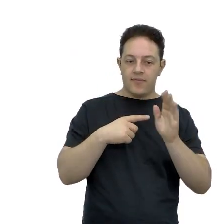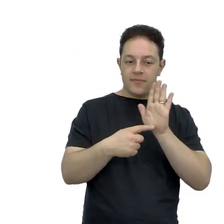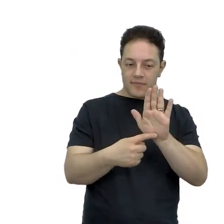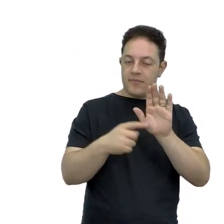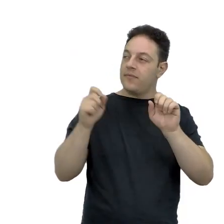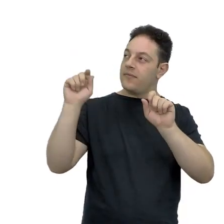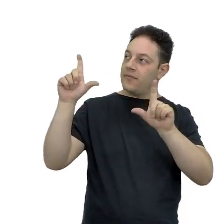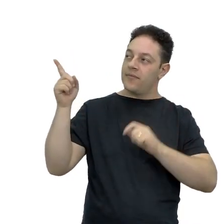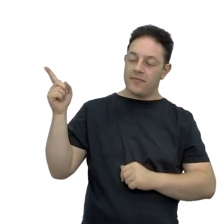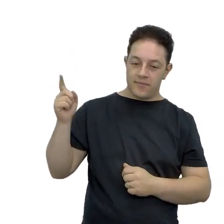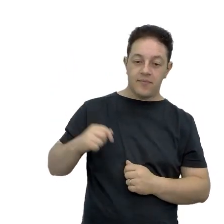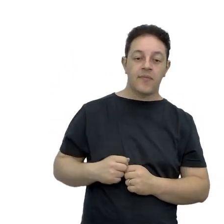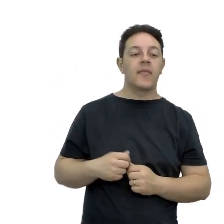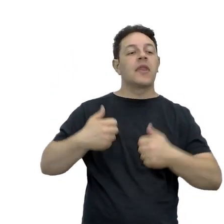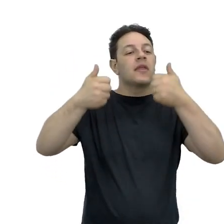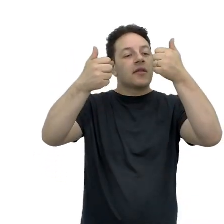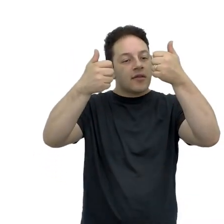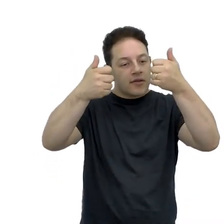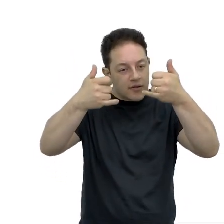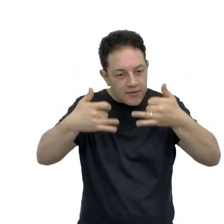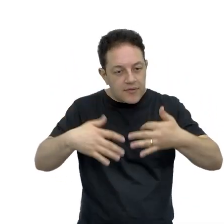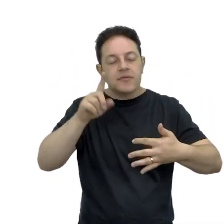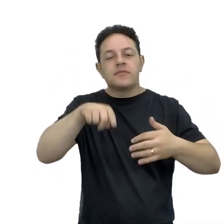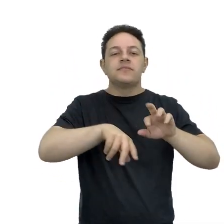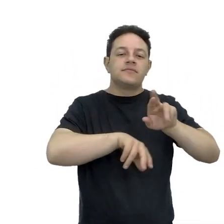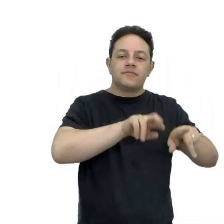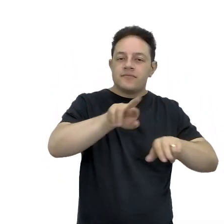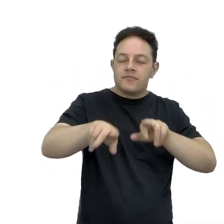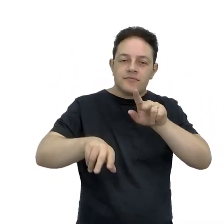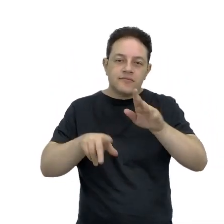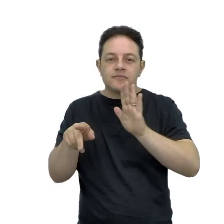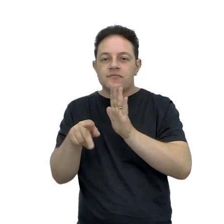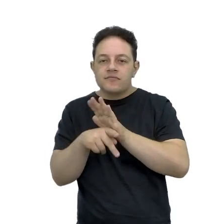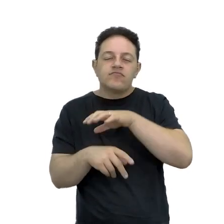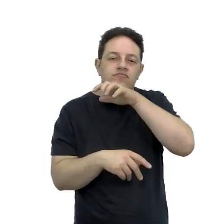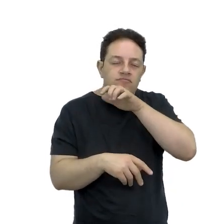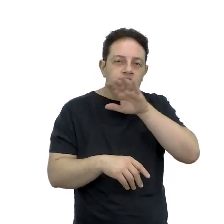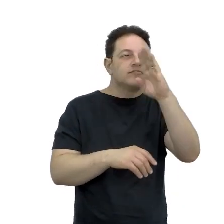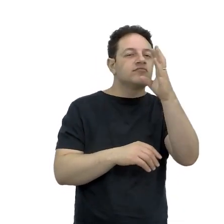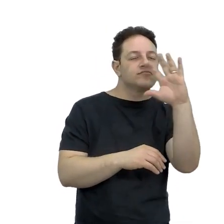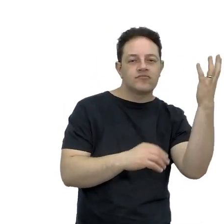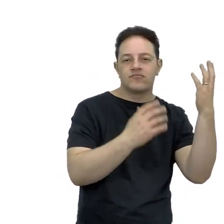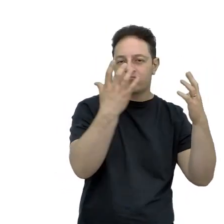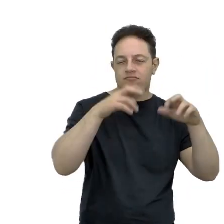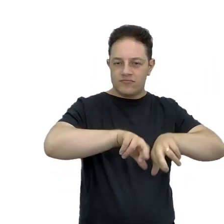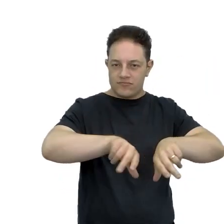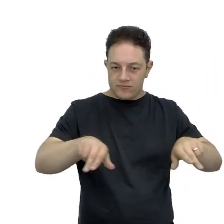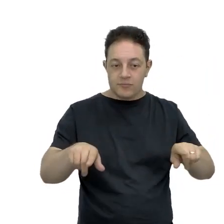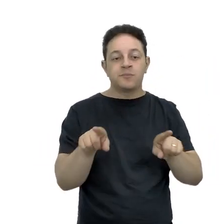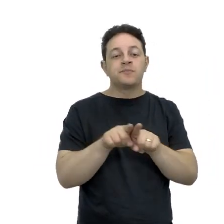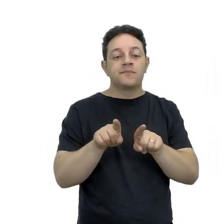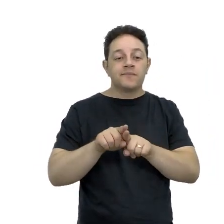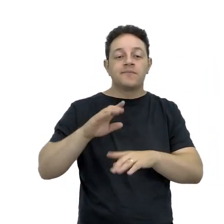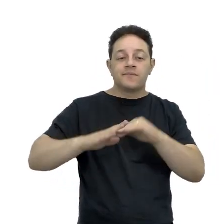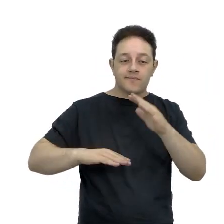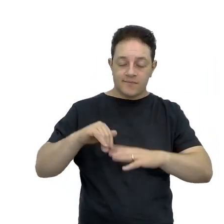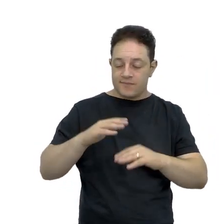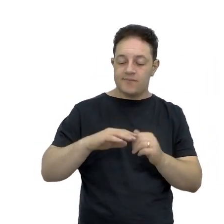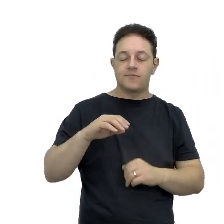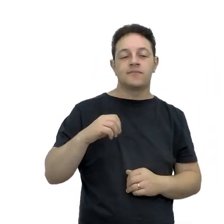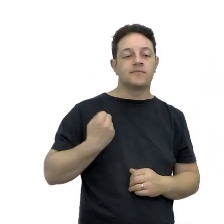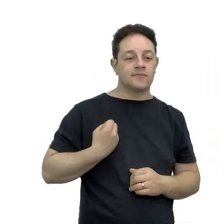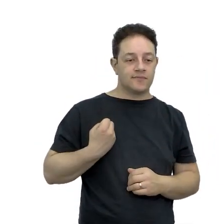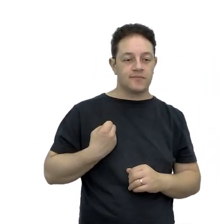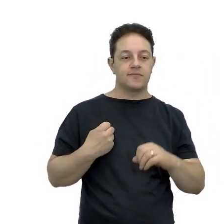slide, explicação para a diversidade biológica, e a habilidade 09 também,